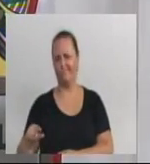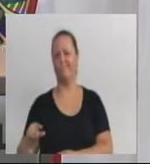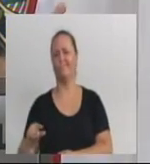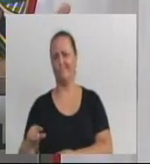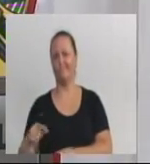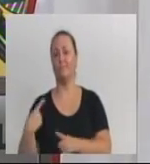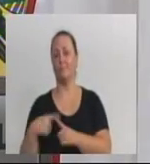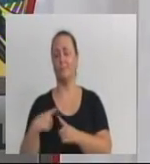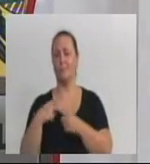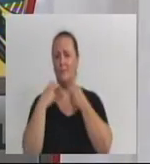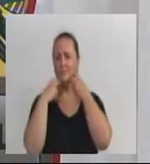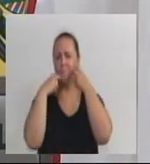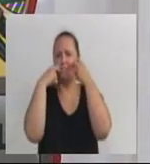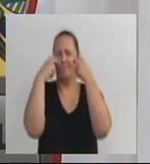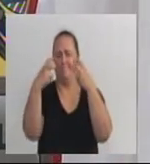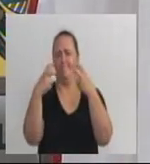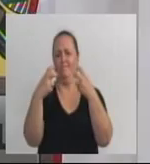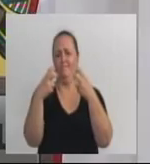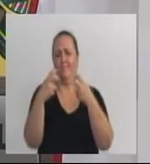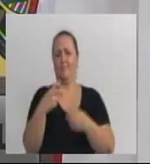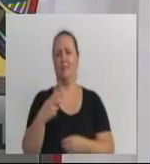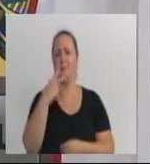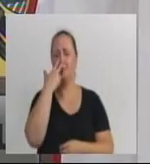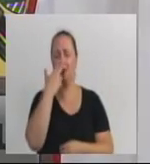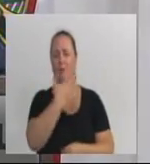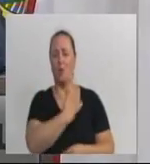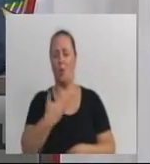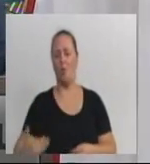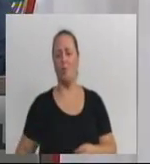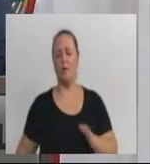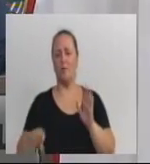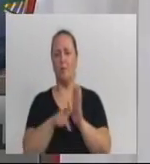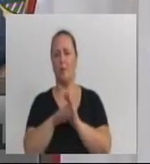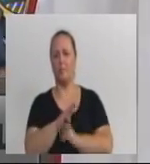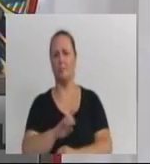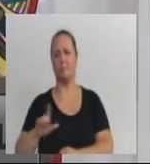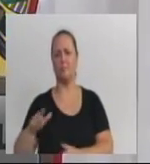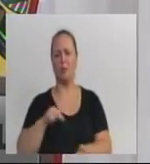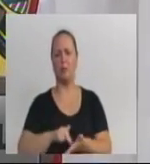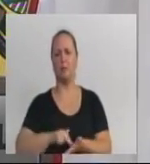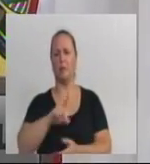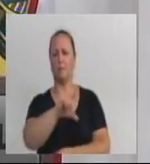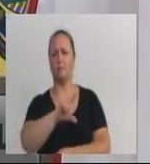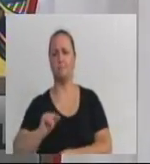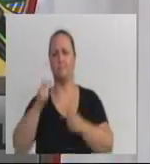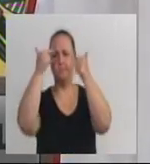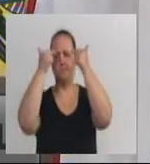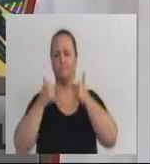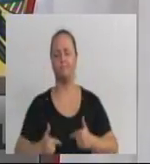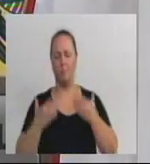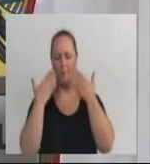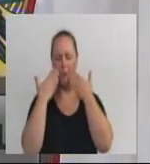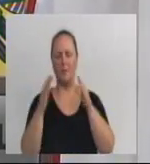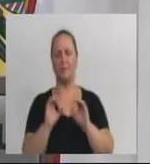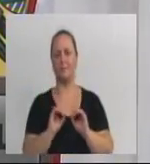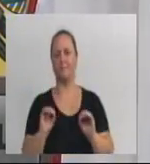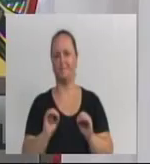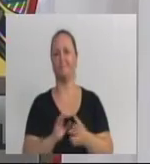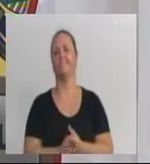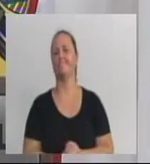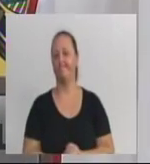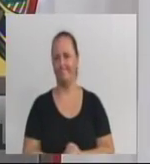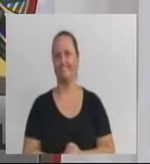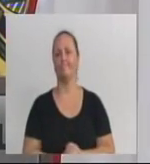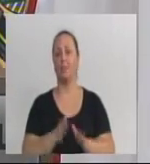uma administração que se diz tão transparente e tem uma nota tão baixa assim, né? E é, foi notícia, manchete negativa